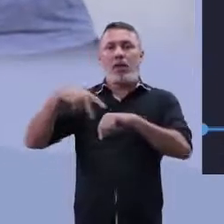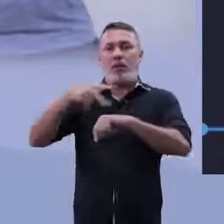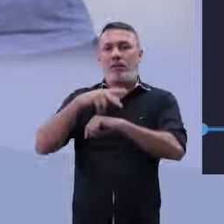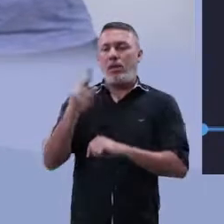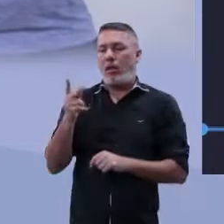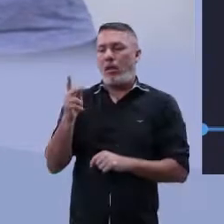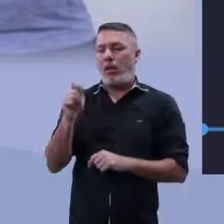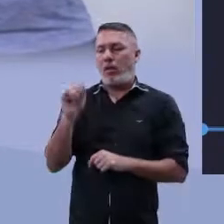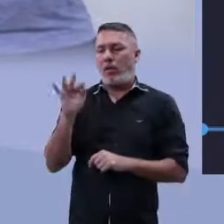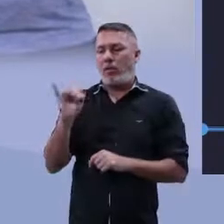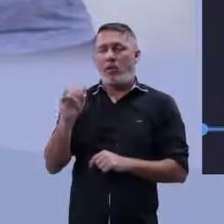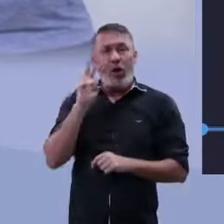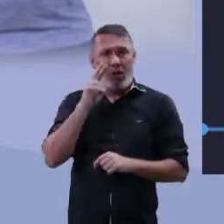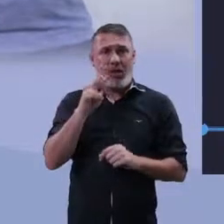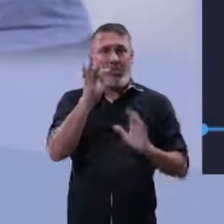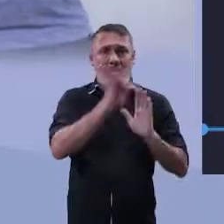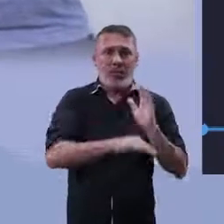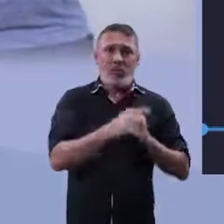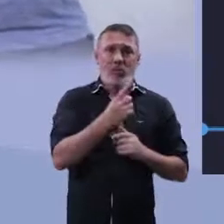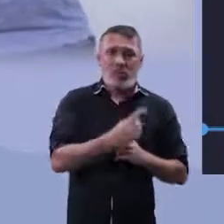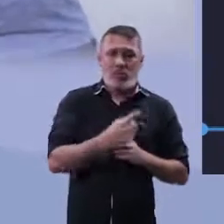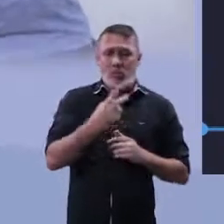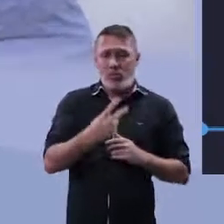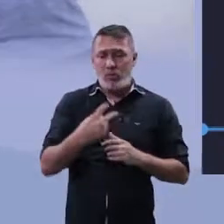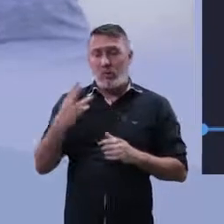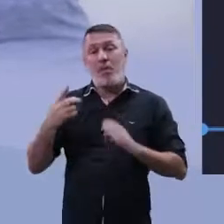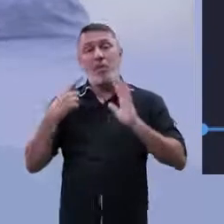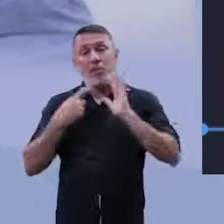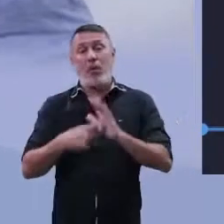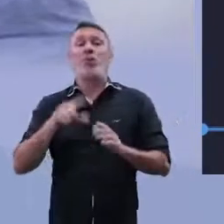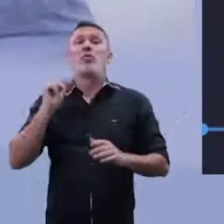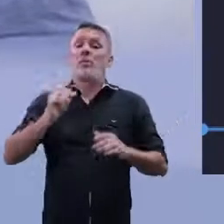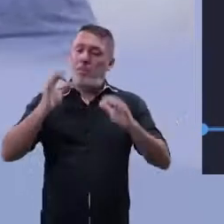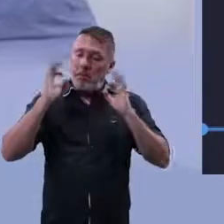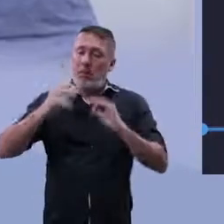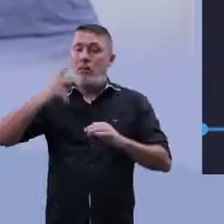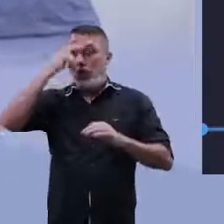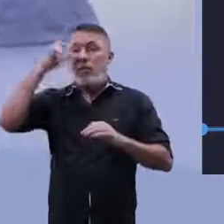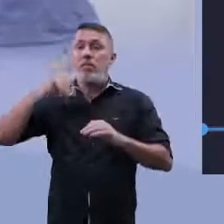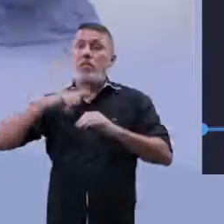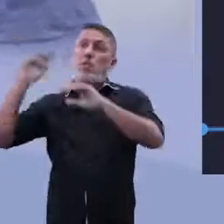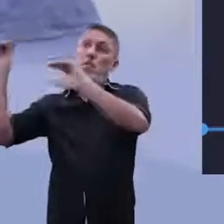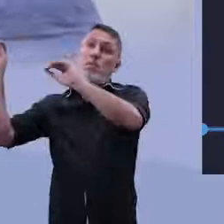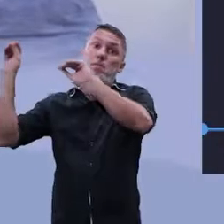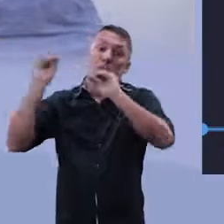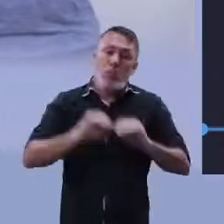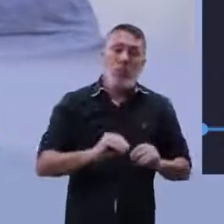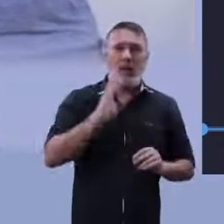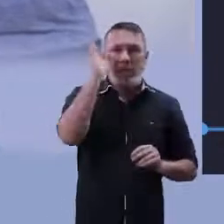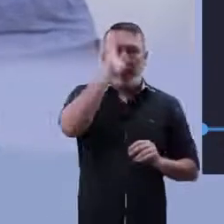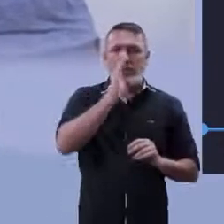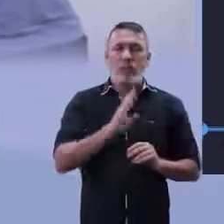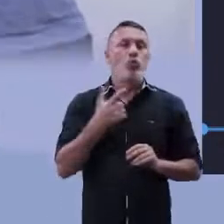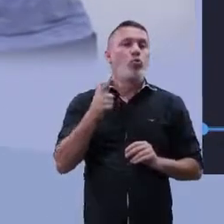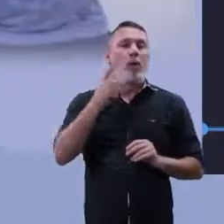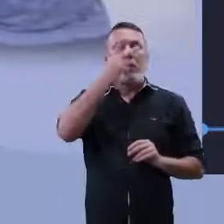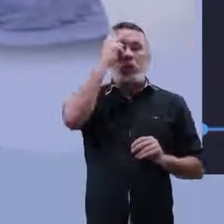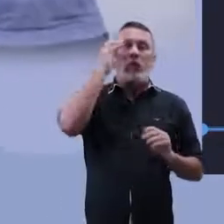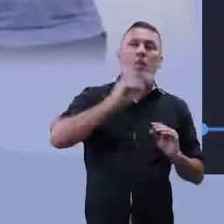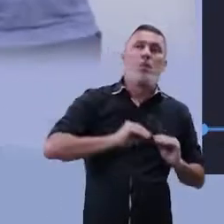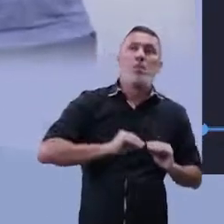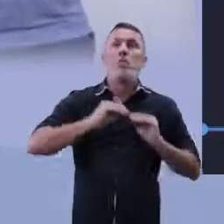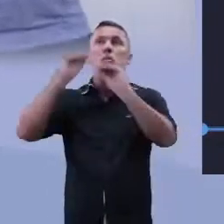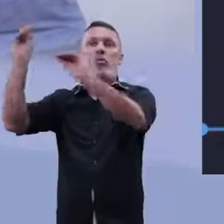os textos está mostrando ali que as pessoas estão realmente vindo para o Brasil.